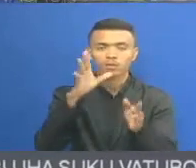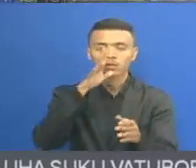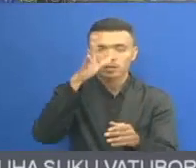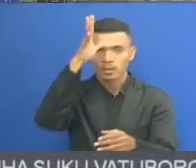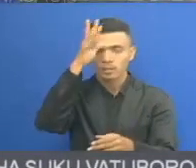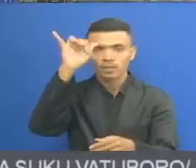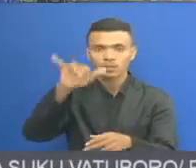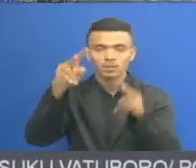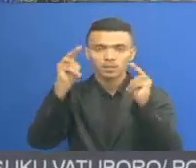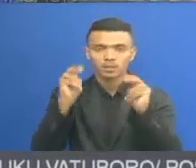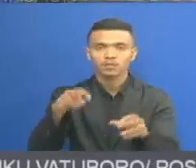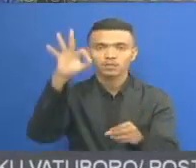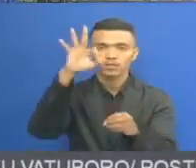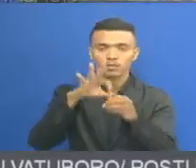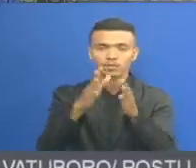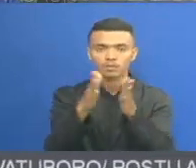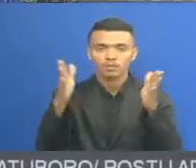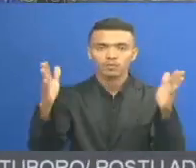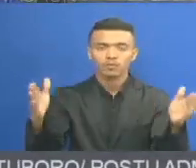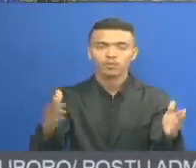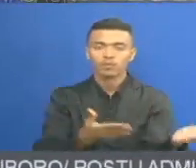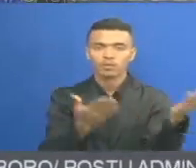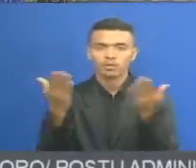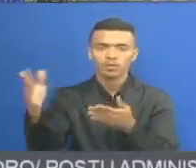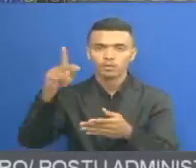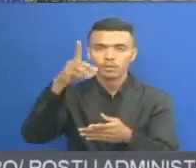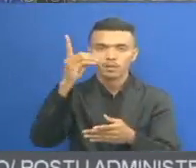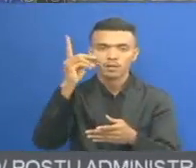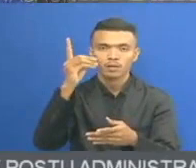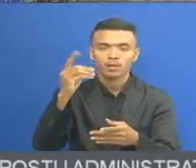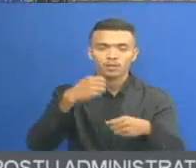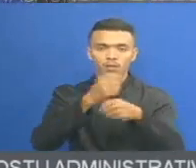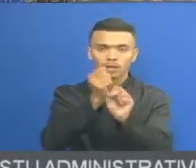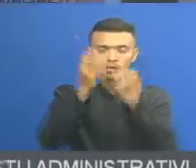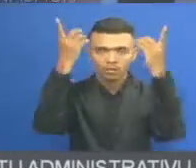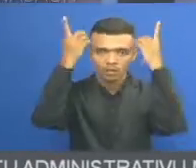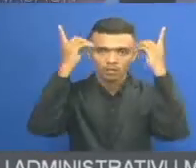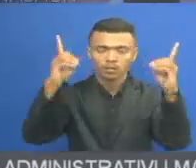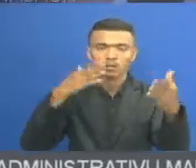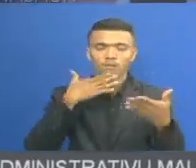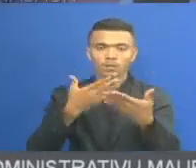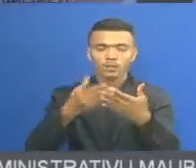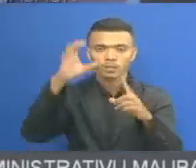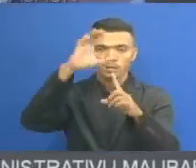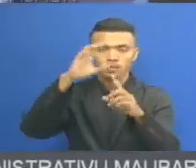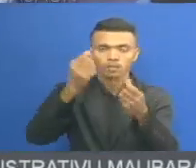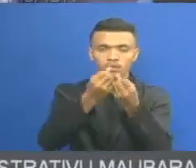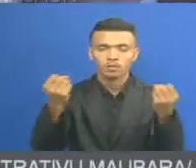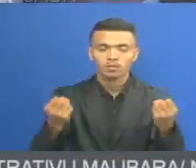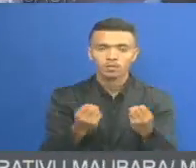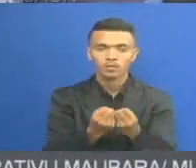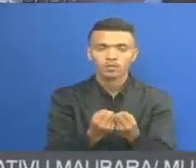precisa votos nebe ke botliu para tu hodi pede bahalo decisão nebe ke dia kwaita. Coordenador Suco Afaloicai